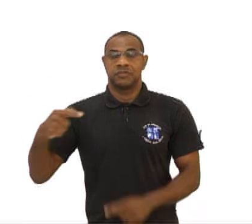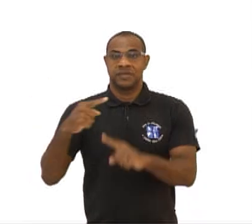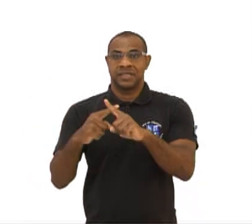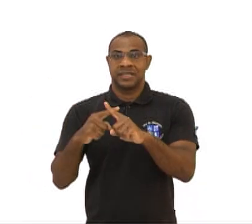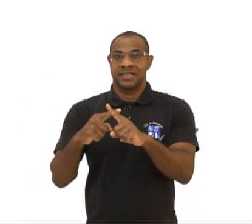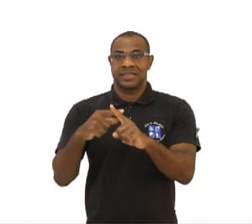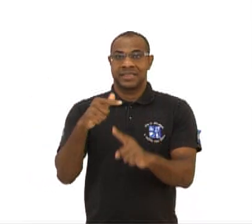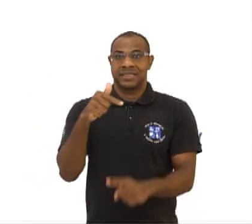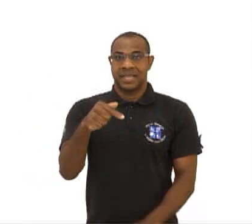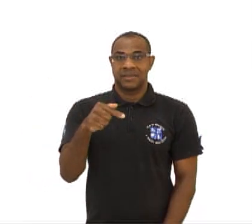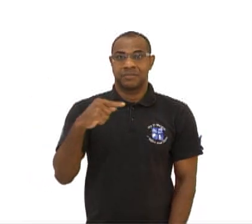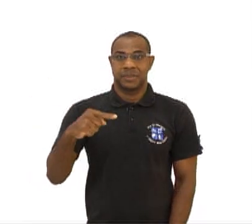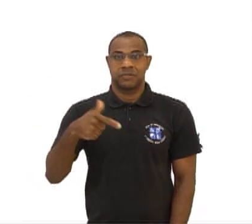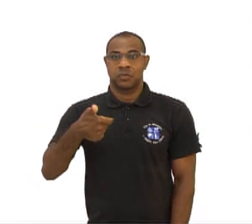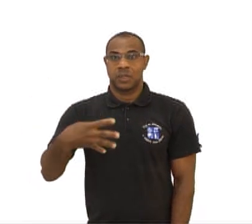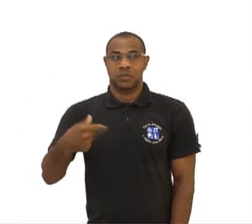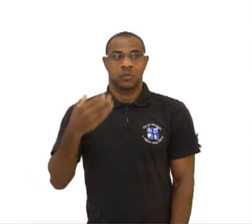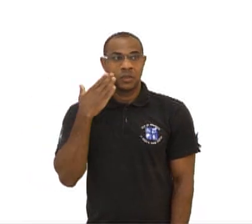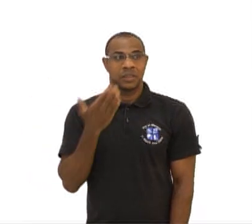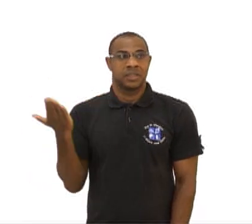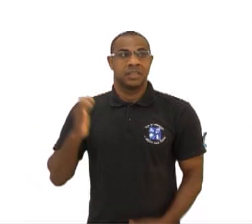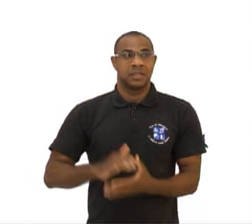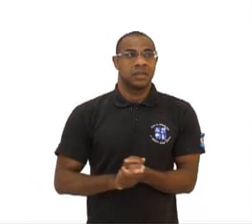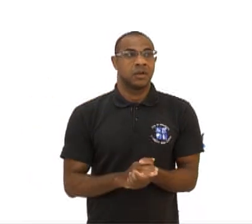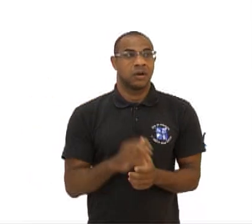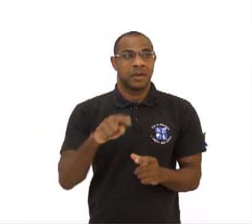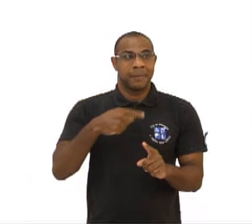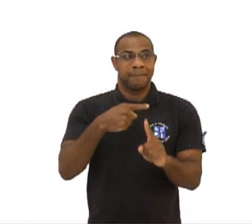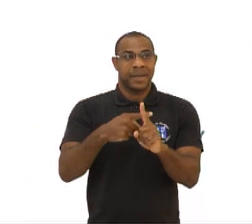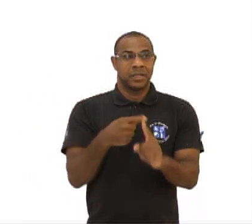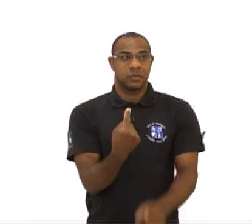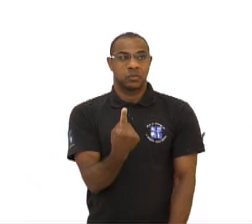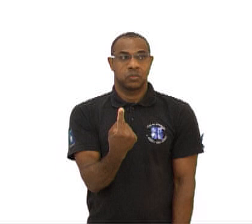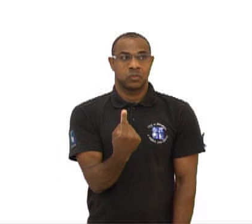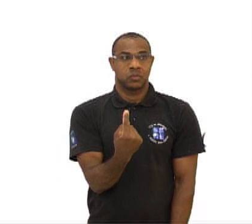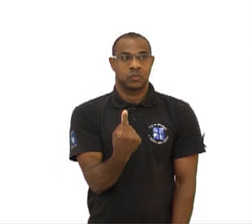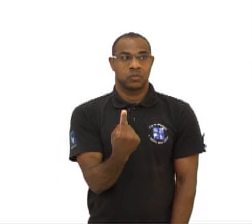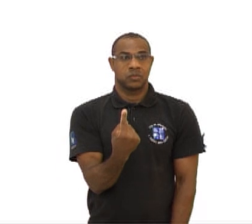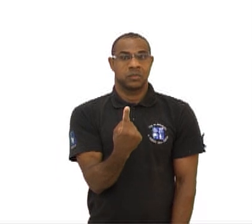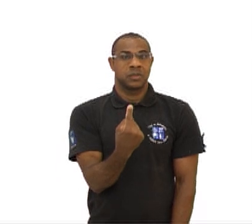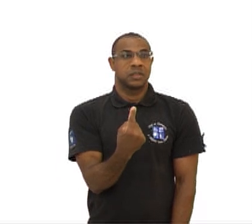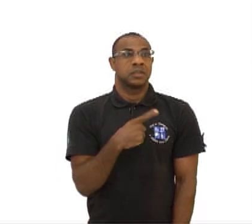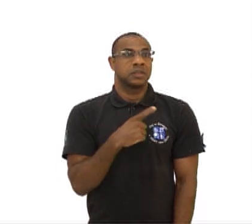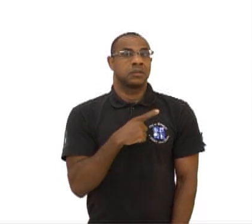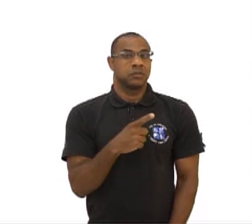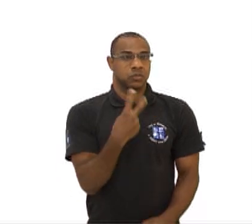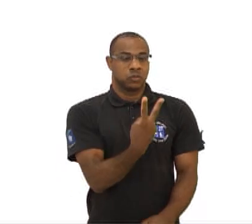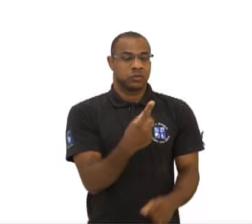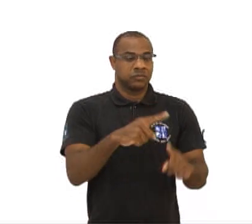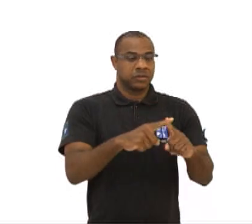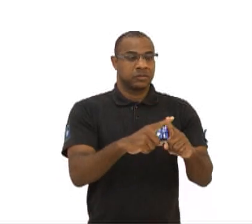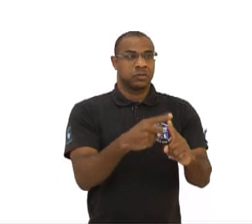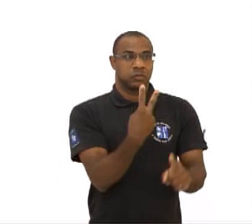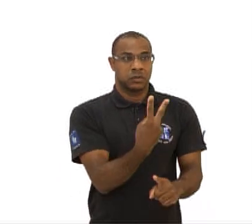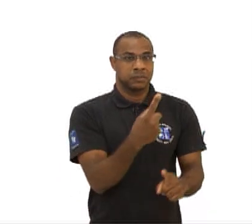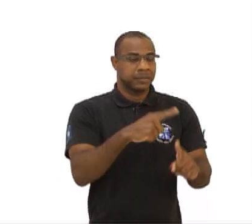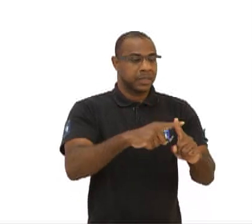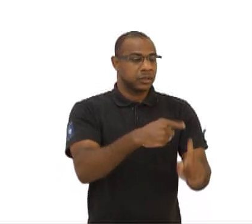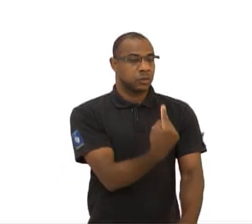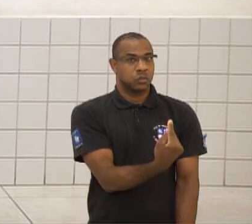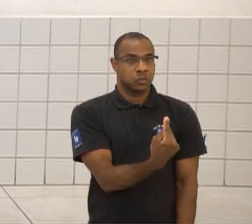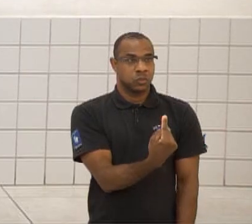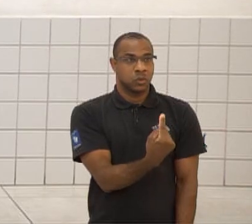14. O potássio aqui, que é o K, ele é mais 1, aparece 2 vezes, então eu vou fazer 2 vezes mais 1. Então eu